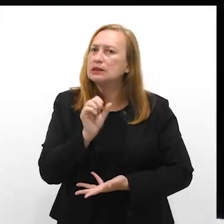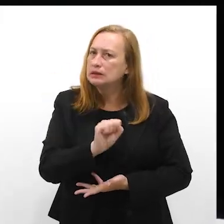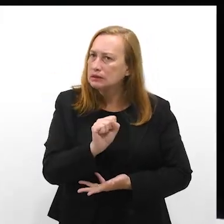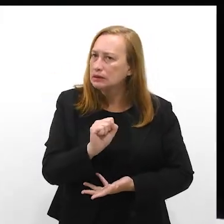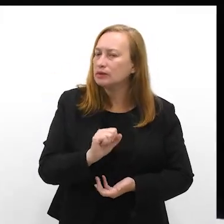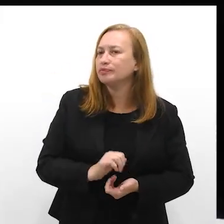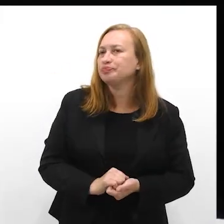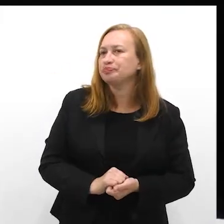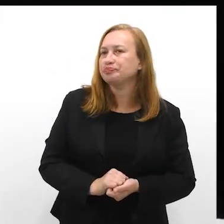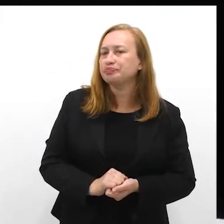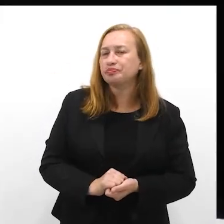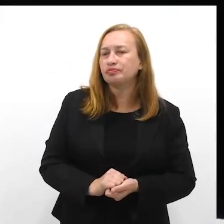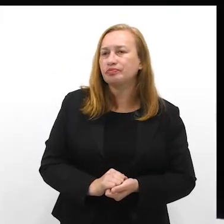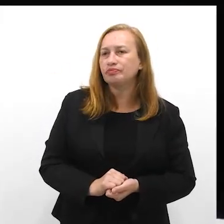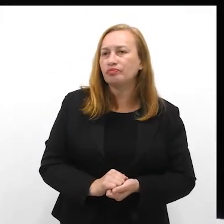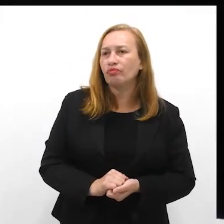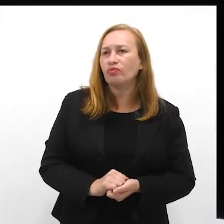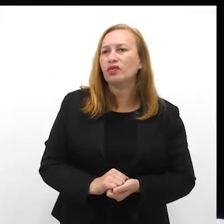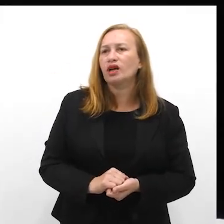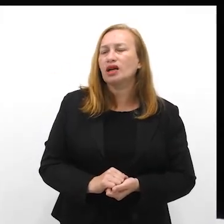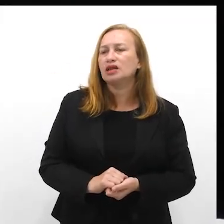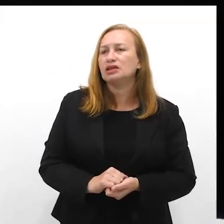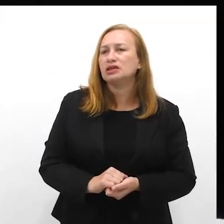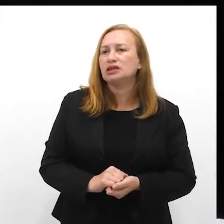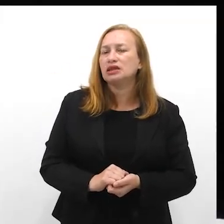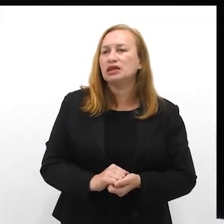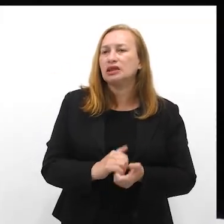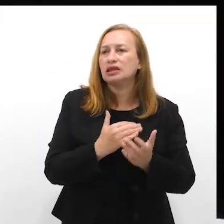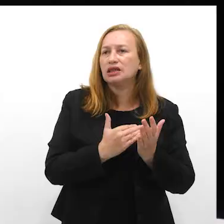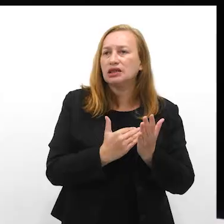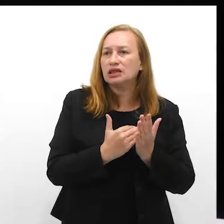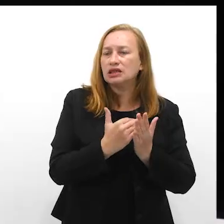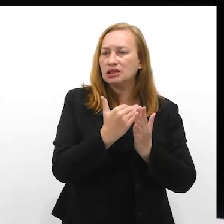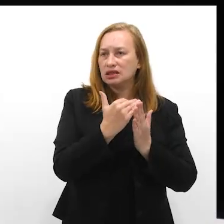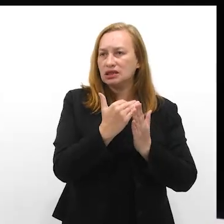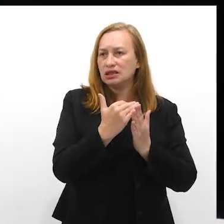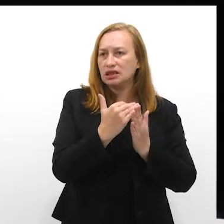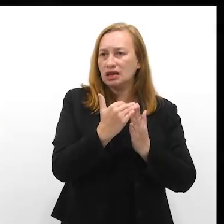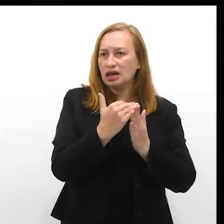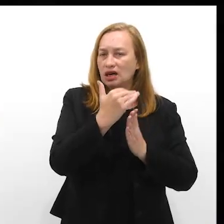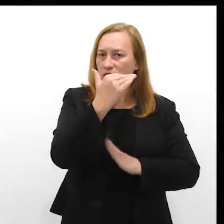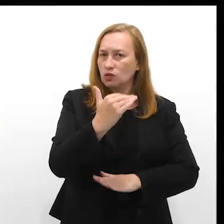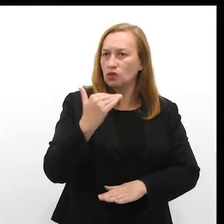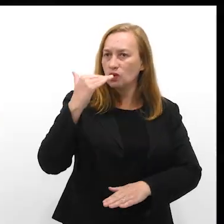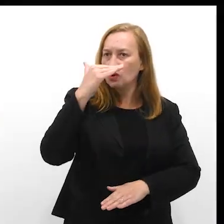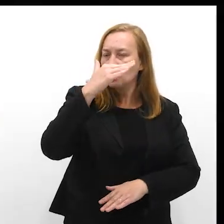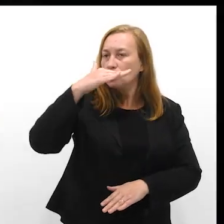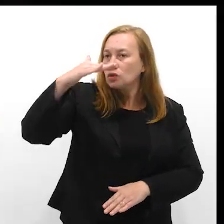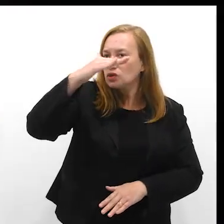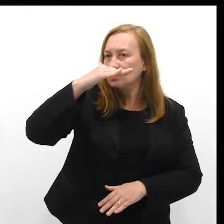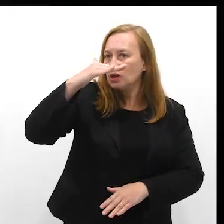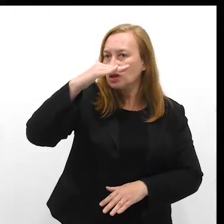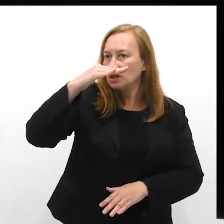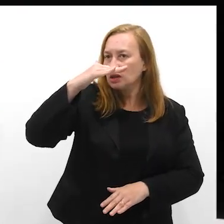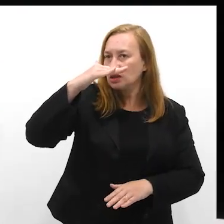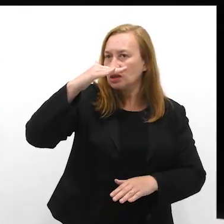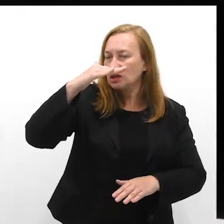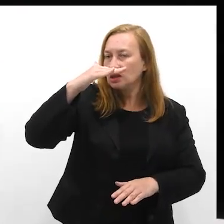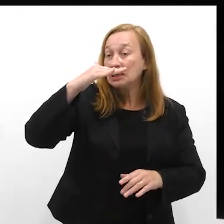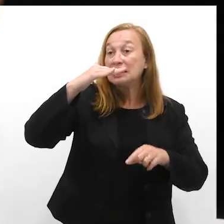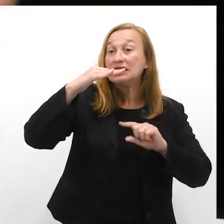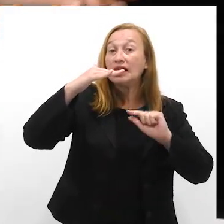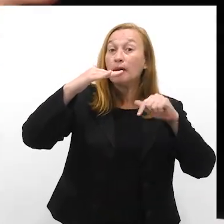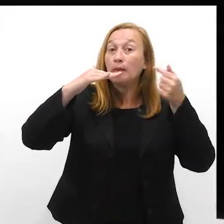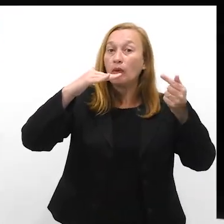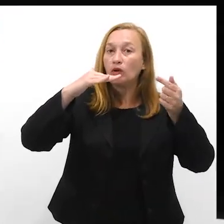de extrema importância que venha de cima para baixo, né? Porque senão não faz. Fica um